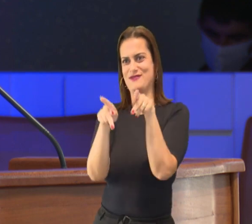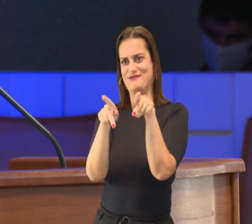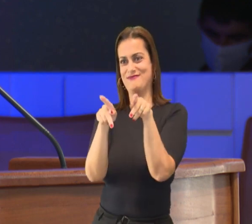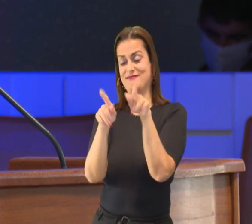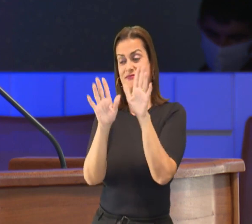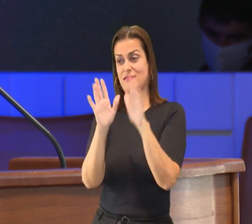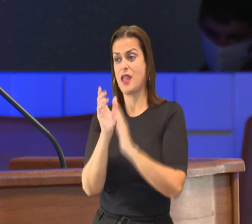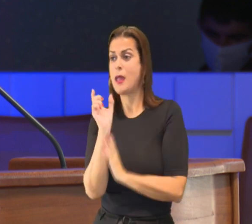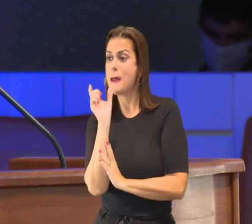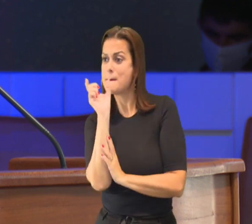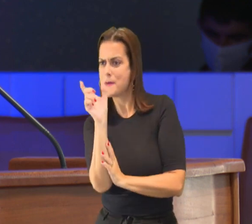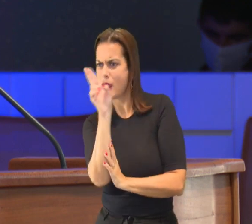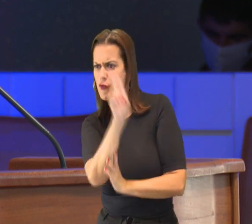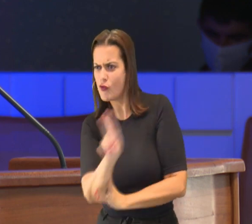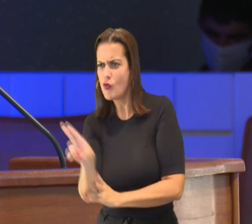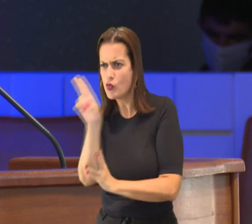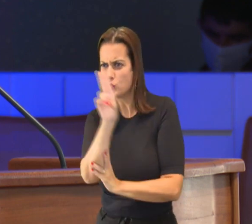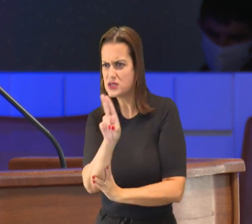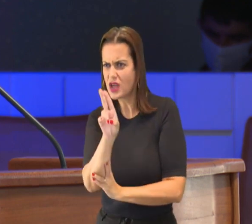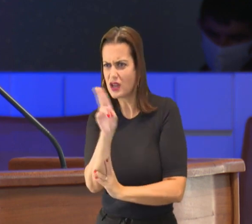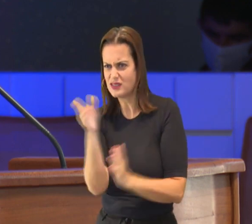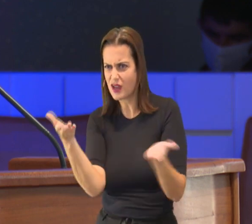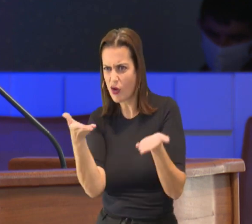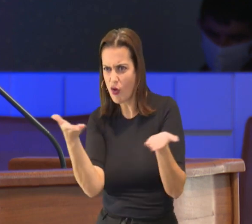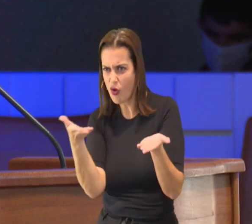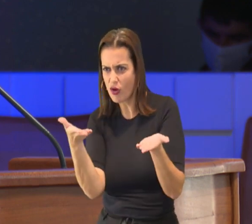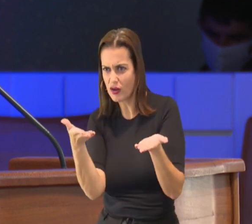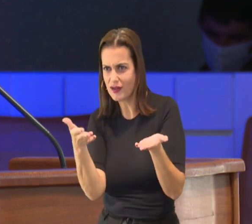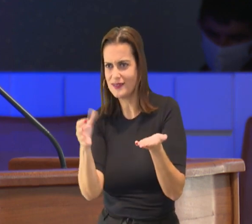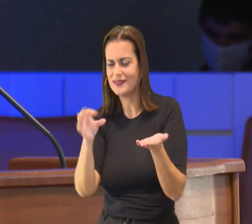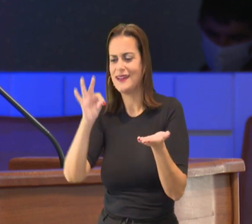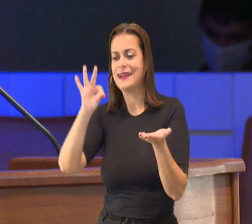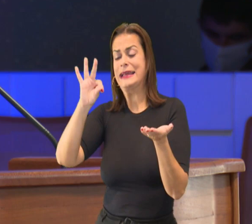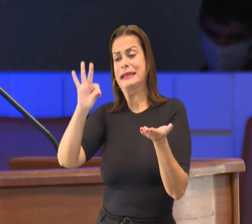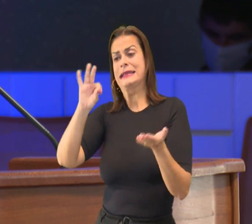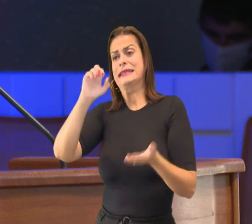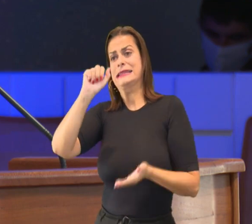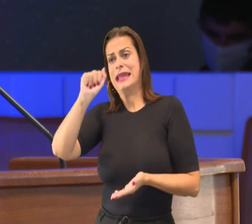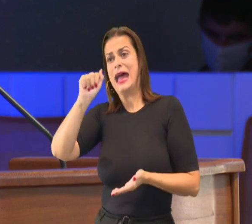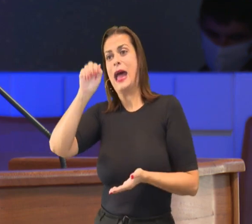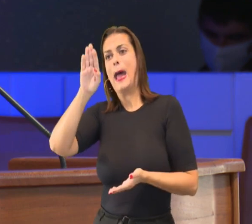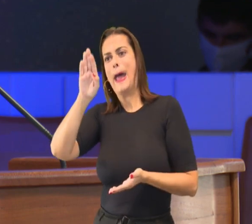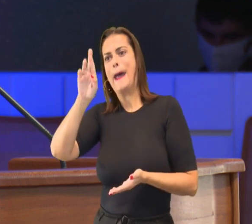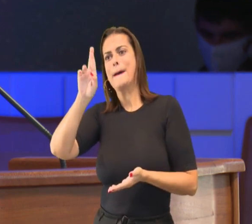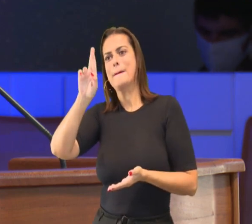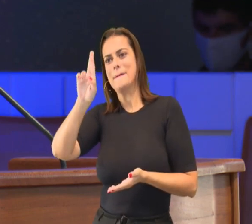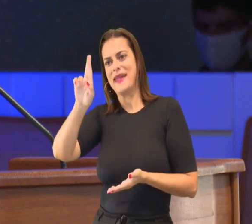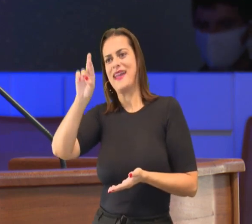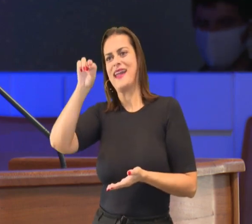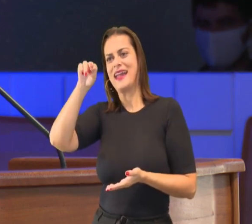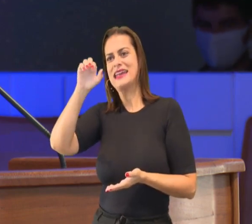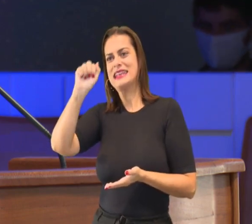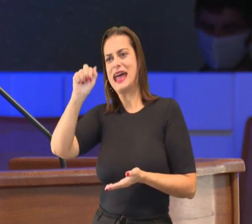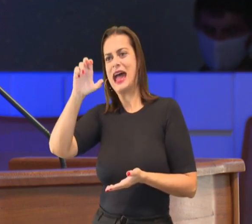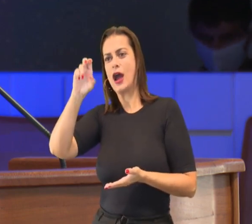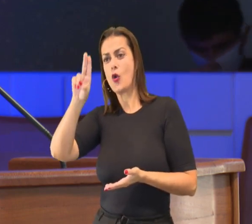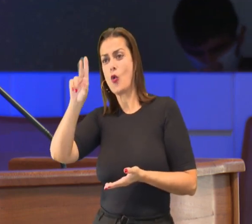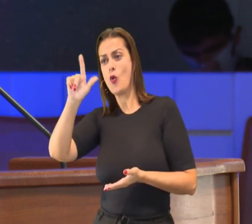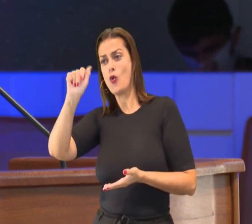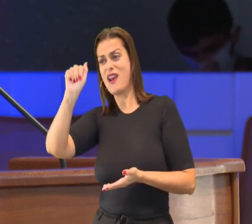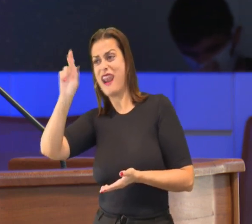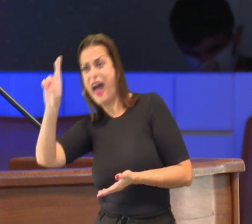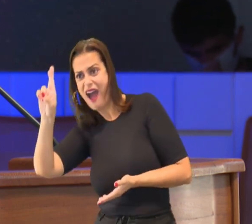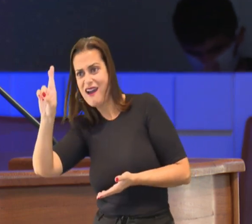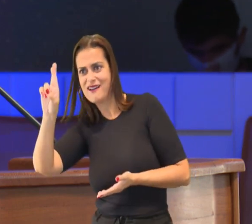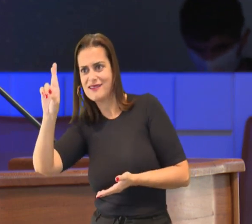que inclusive está sendo muito utilizada ultimamente, tabernacular, ou seja, Deus fazer uma tenda. E é interessante